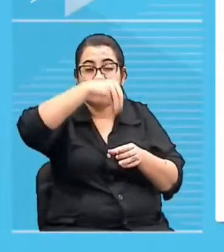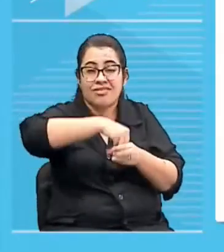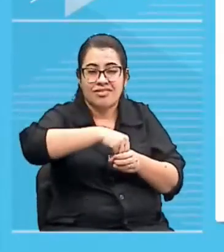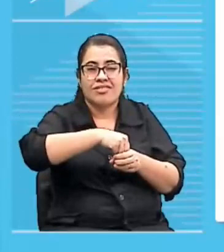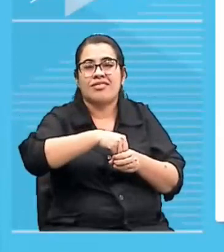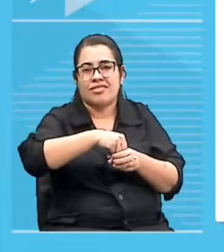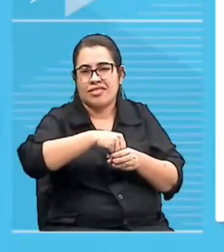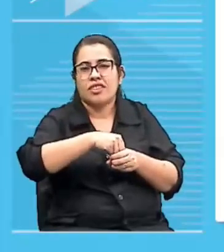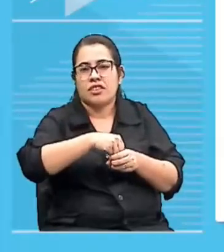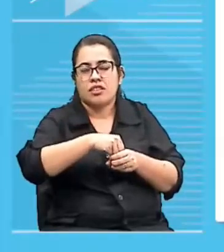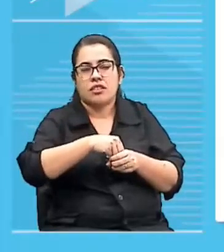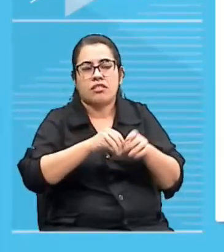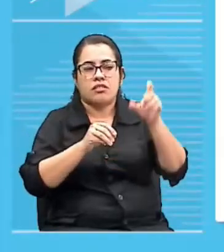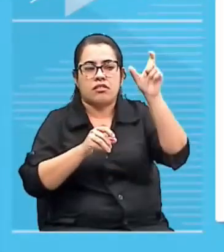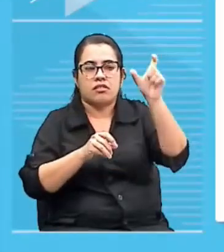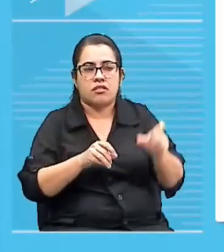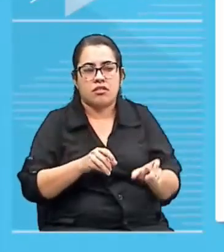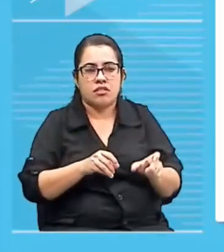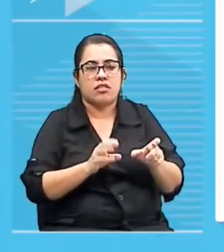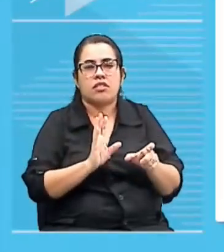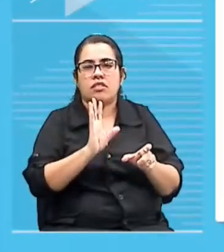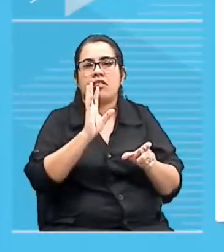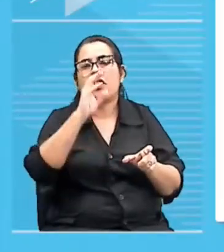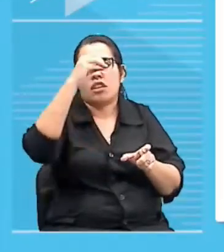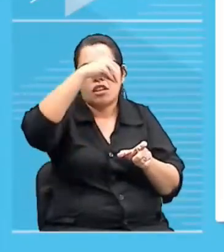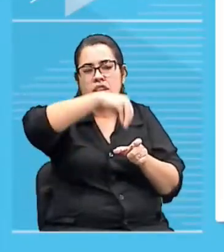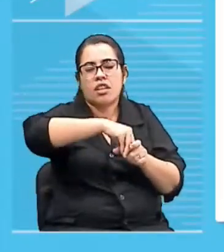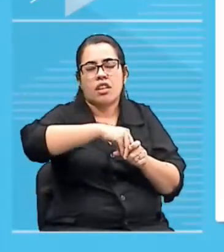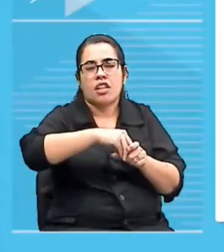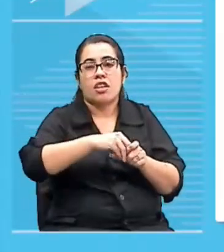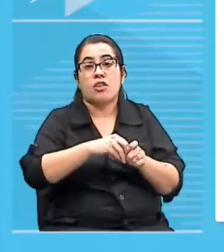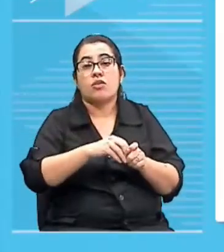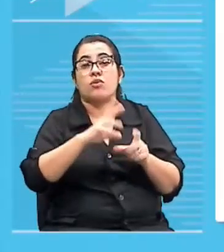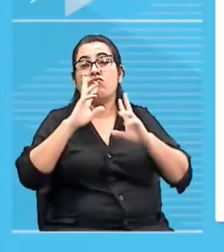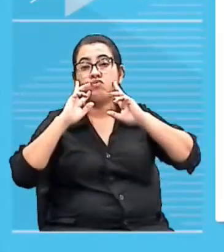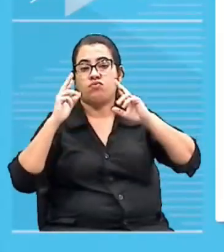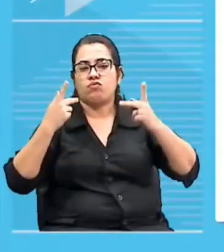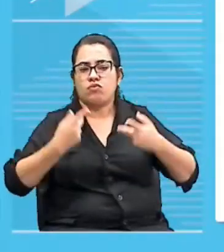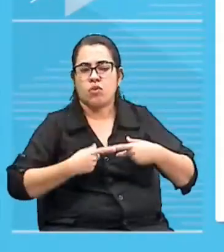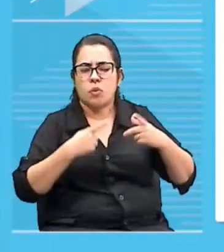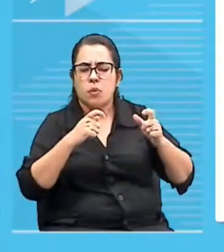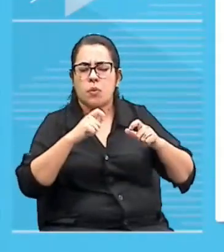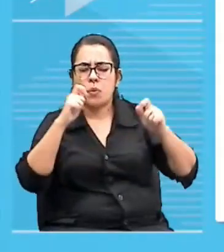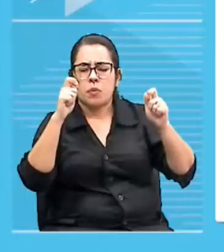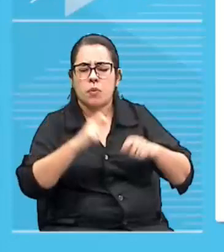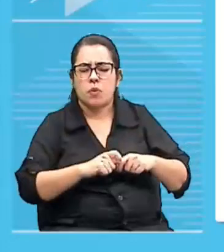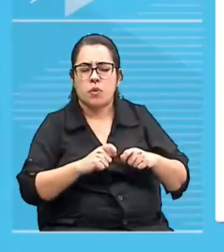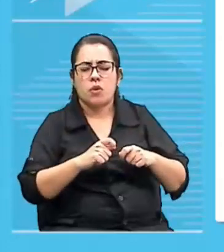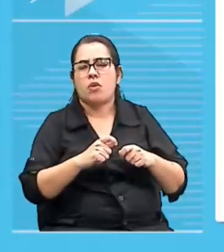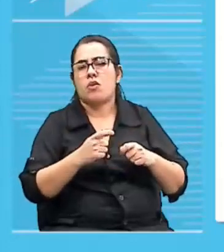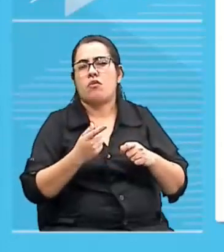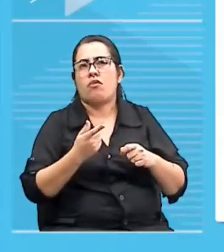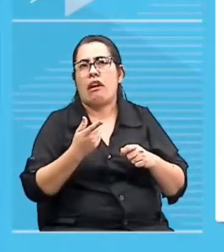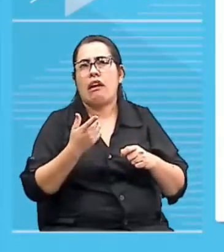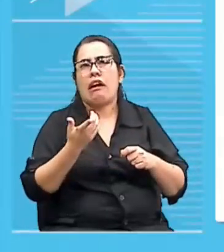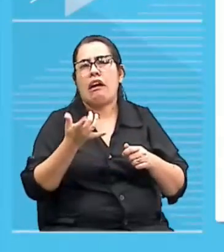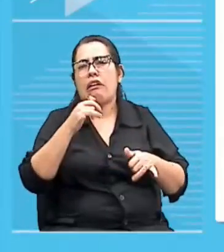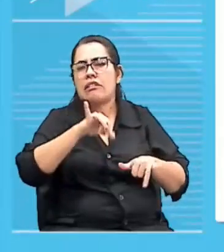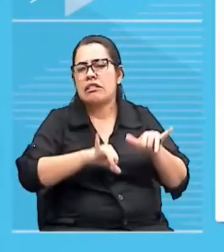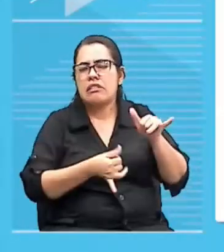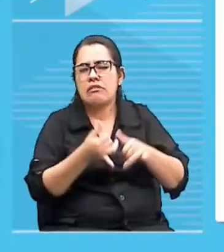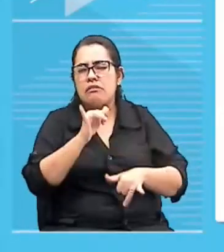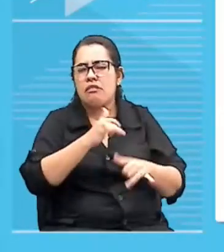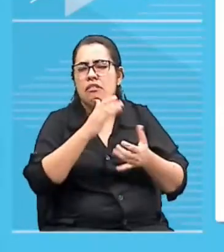uma pessoa para conseguir levar alguma substância diretamente para aquele ponto do corpo da pessoa para